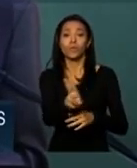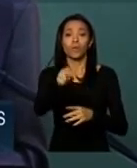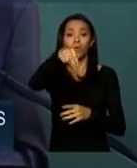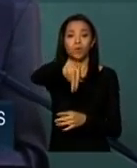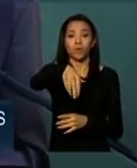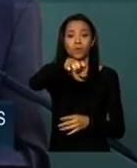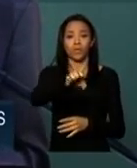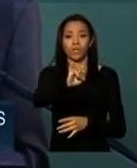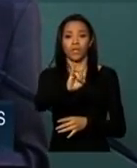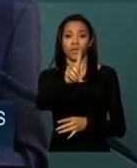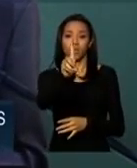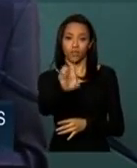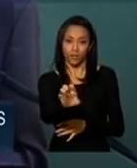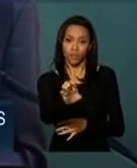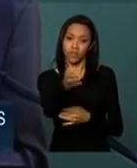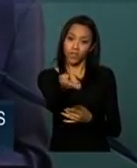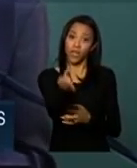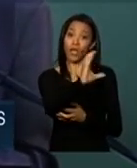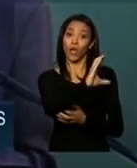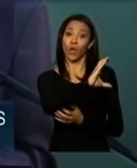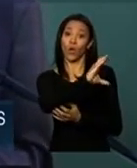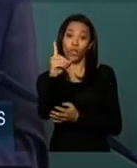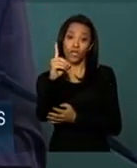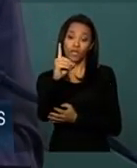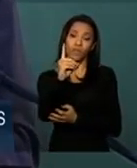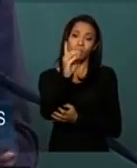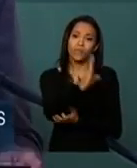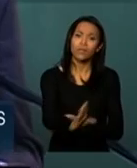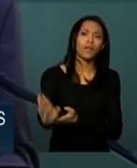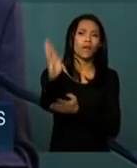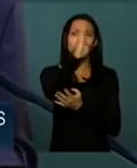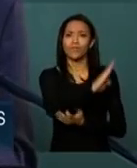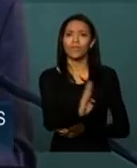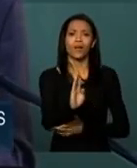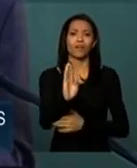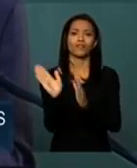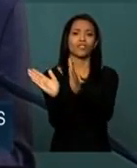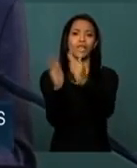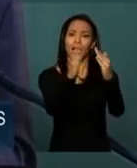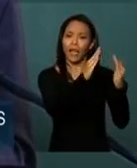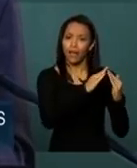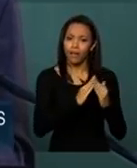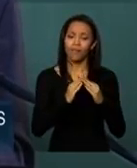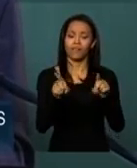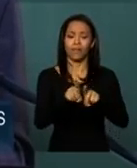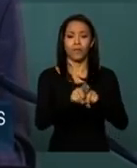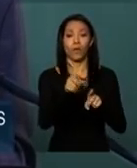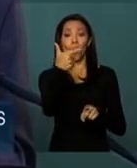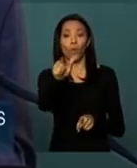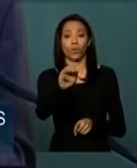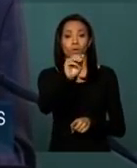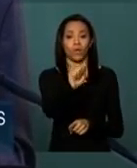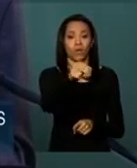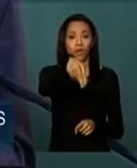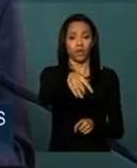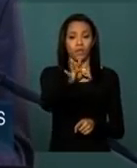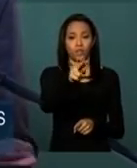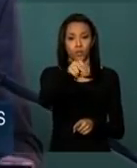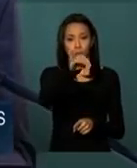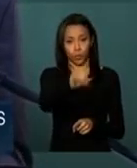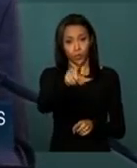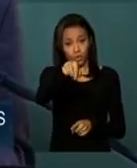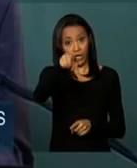Carvalho, coordenadora nacional da União Nacional por Moradia Popular, o Antônio Araújo, da Federação das Associações